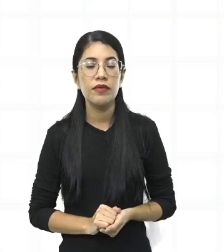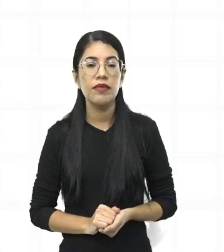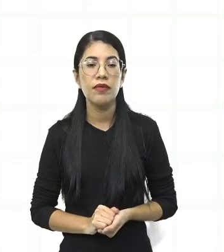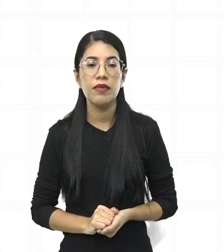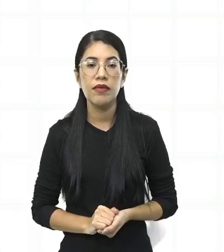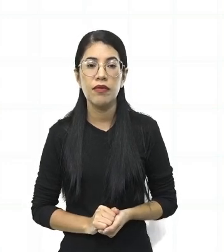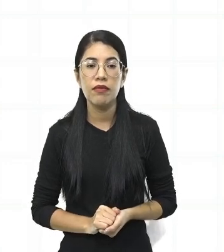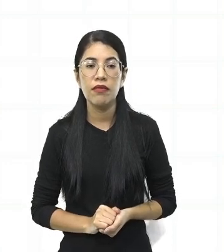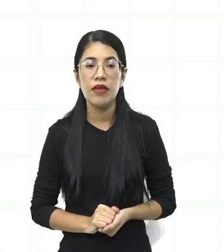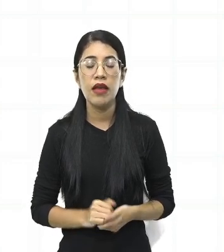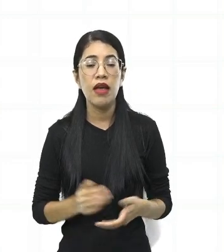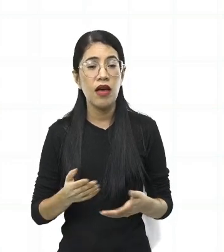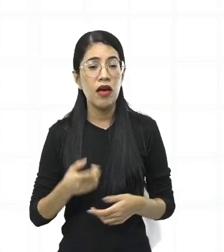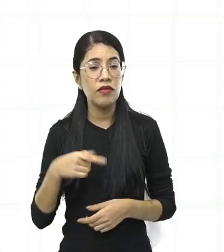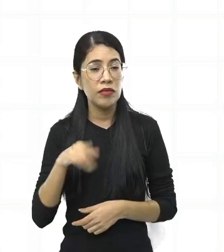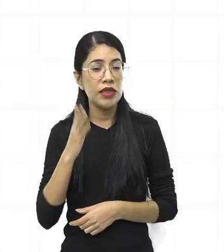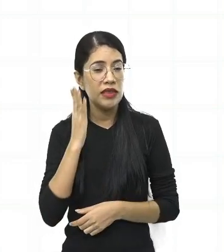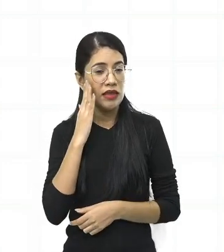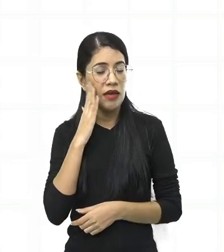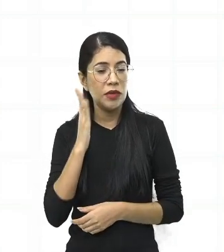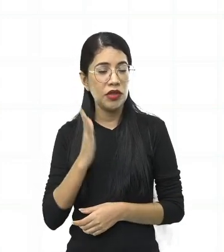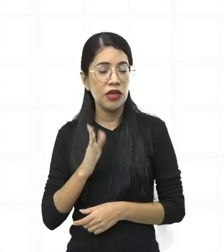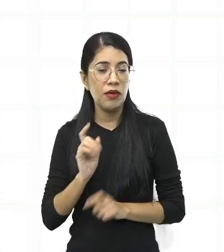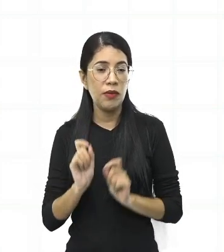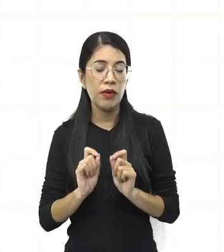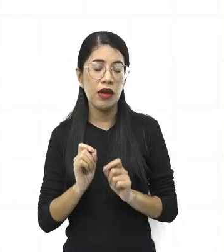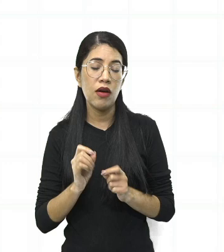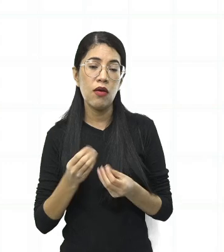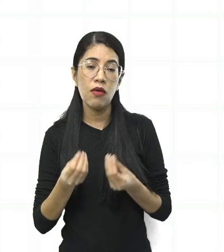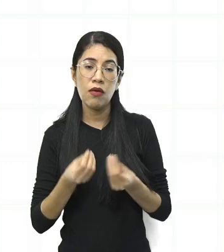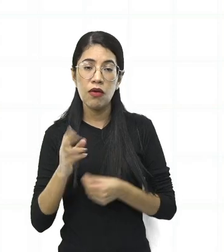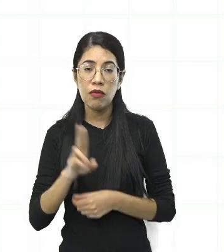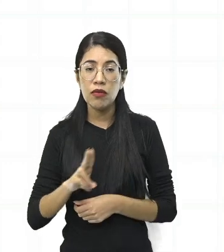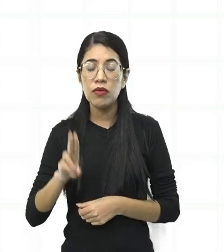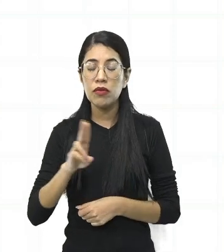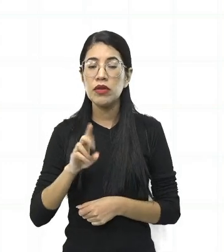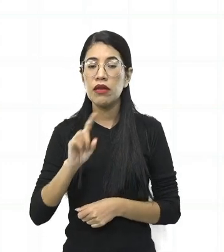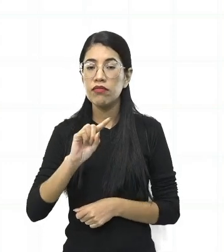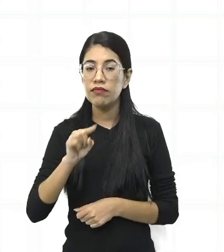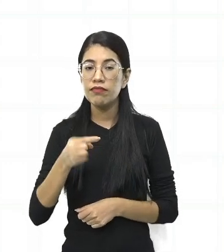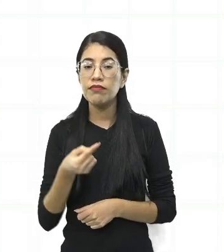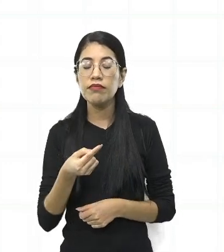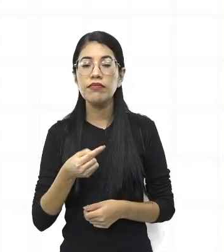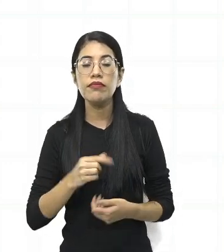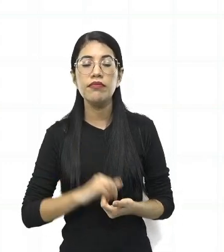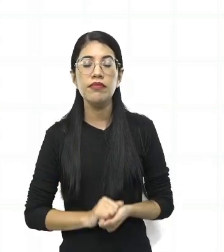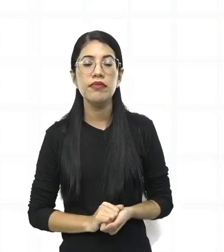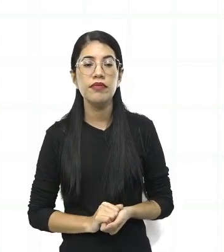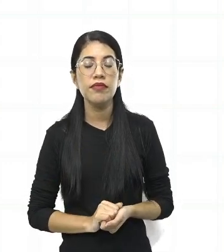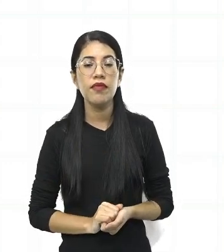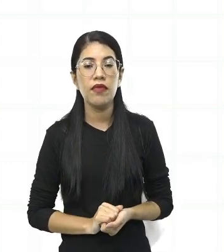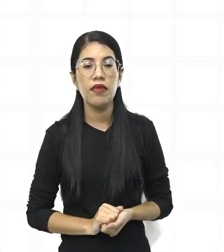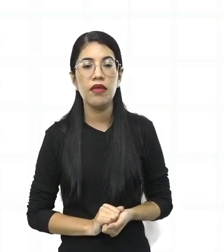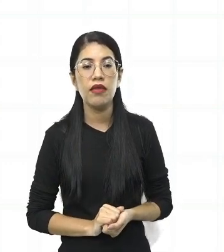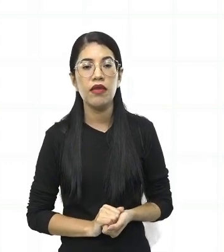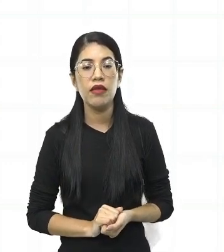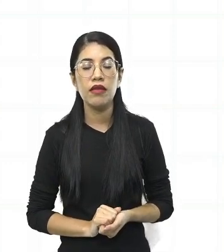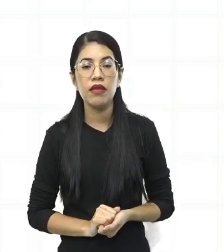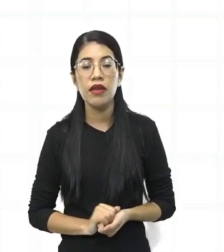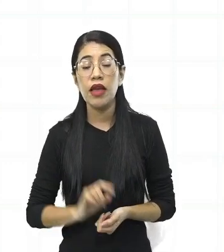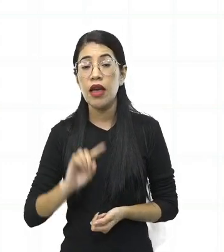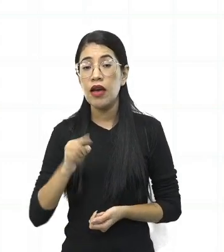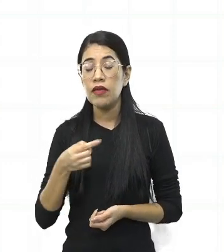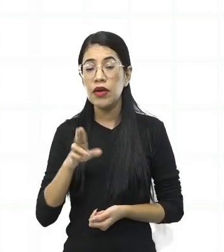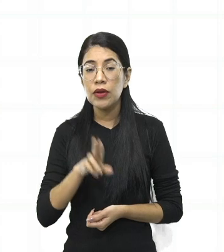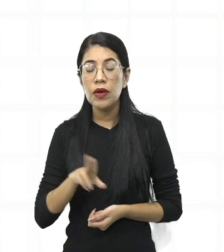Agora que a gente já sabe, né, quando usar a vírgula, nós já sabemos, né? A vírgula